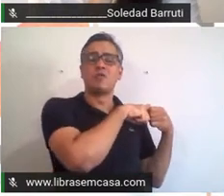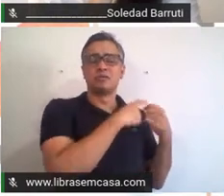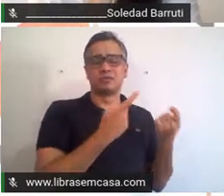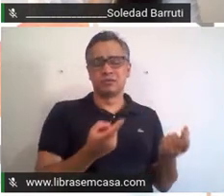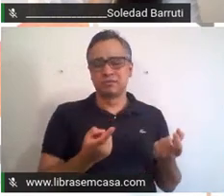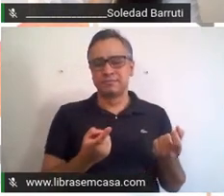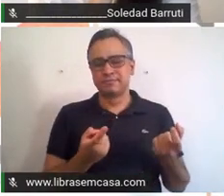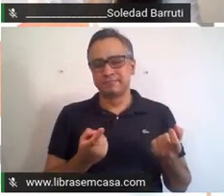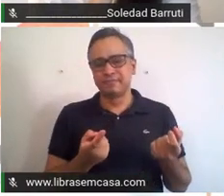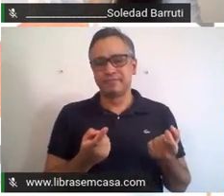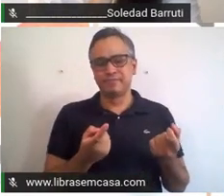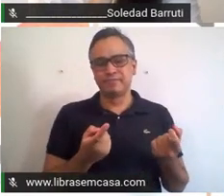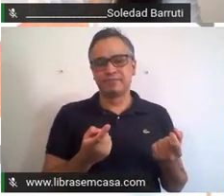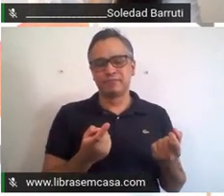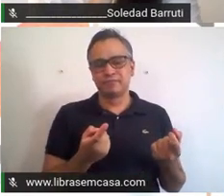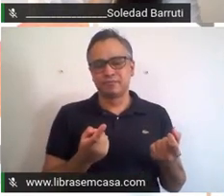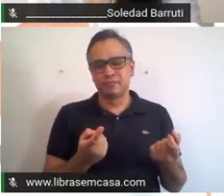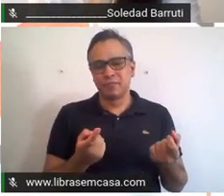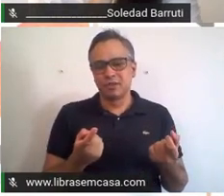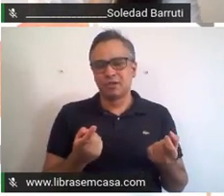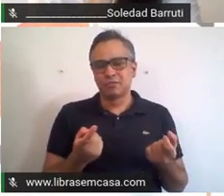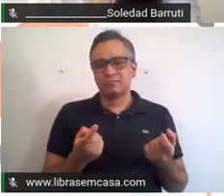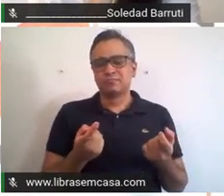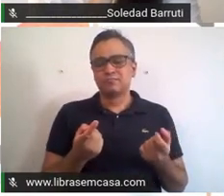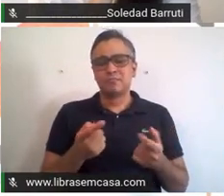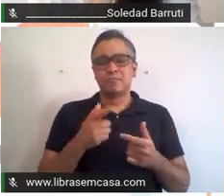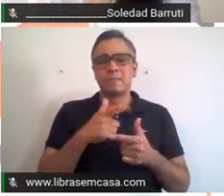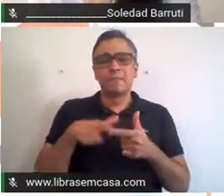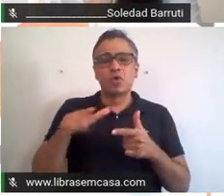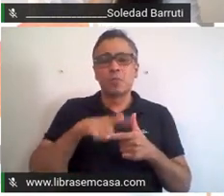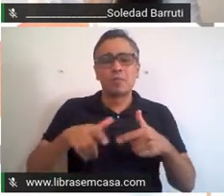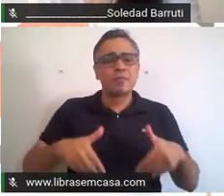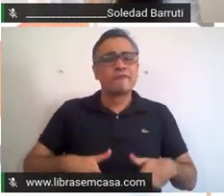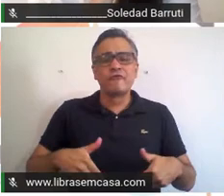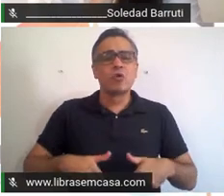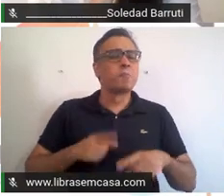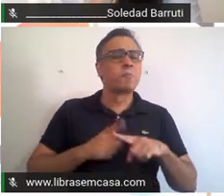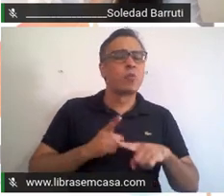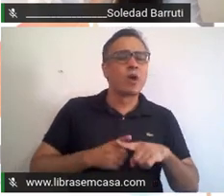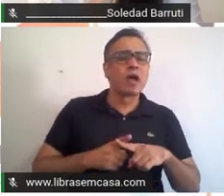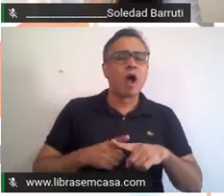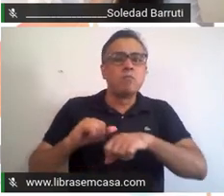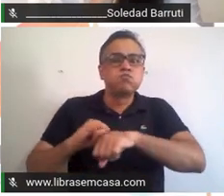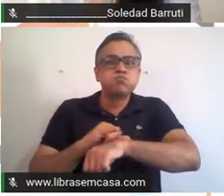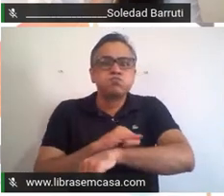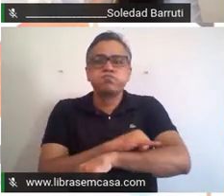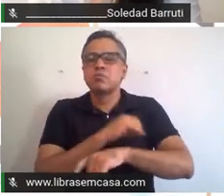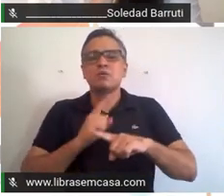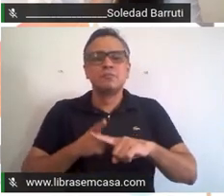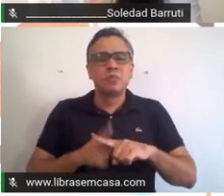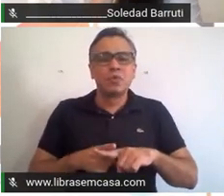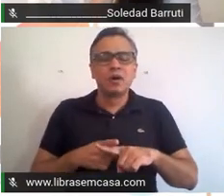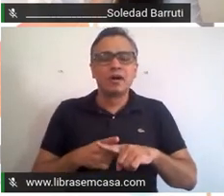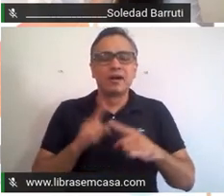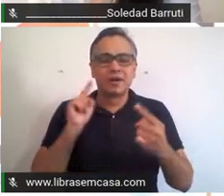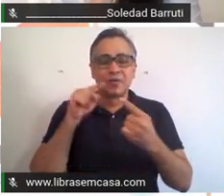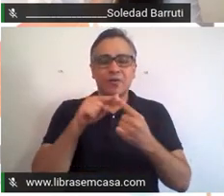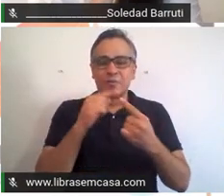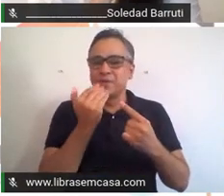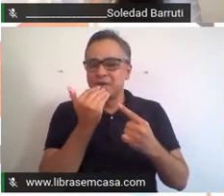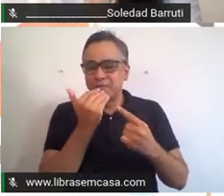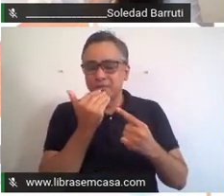e também as raízes do excesso de peso e das nossas doenças, né, relacionadas à alimentação, são raízes ligadas